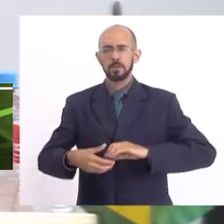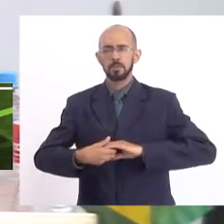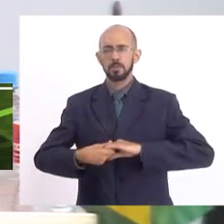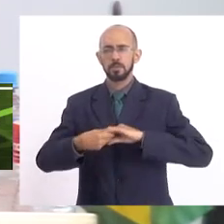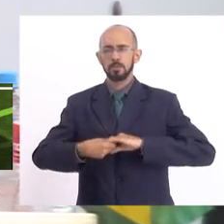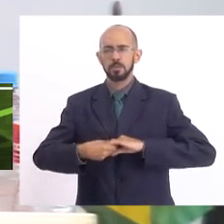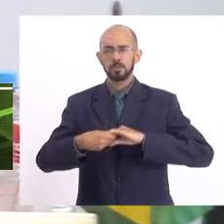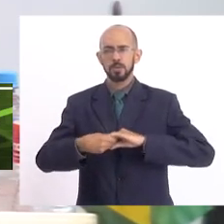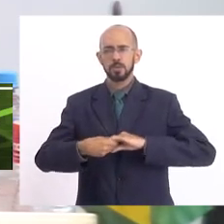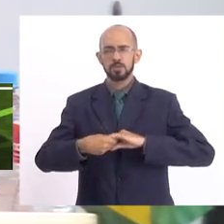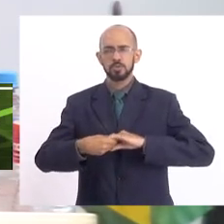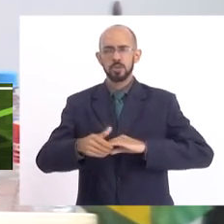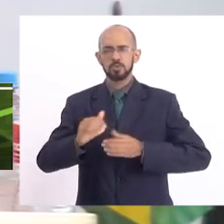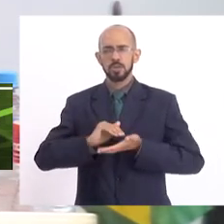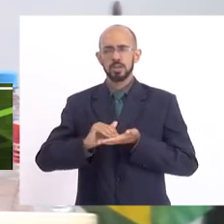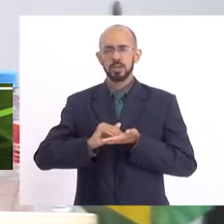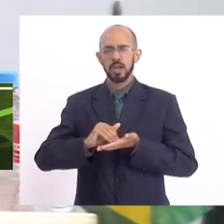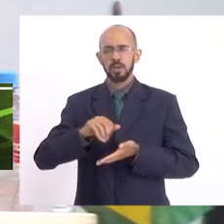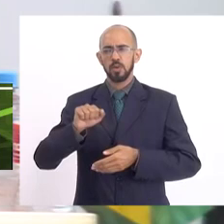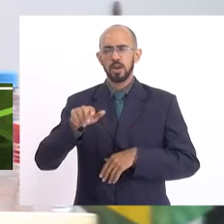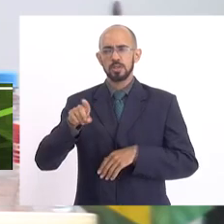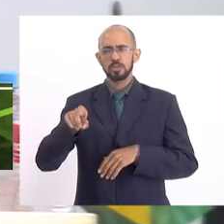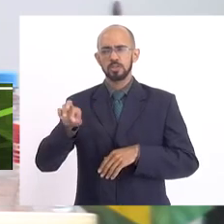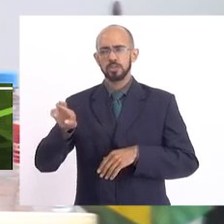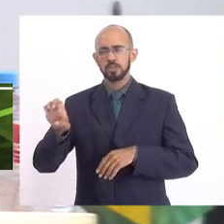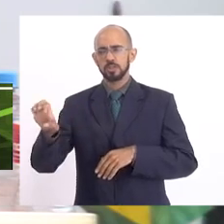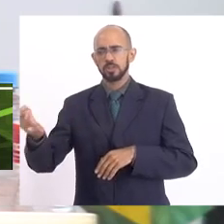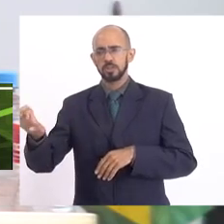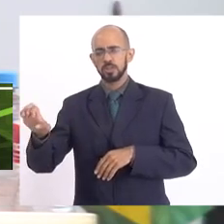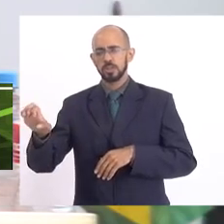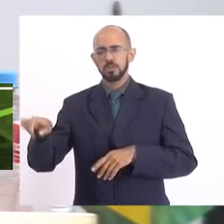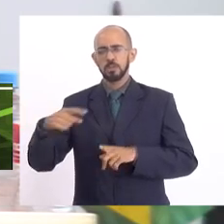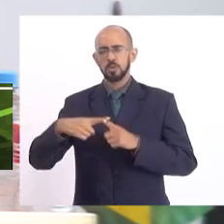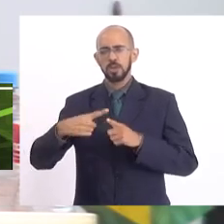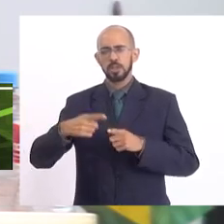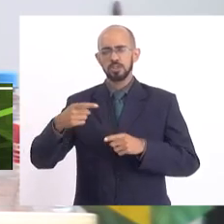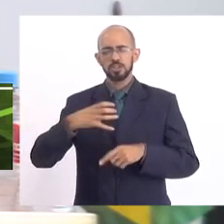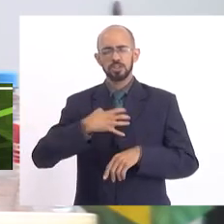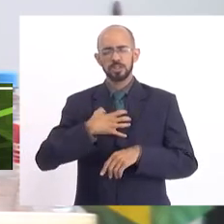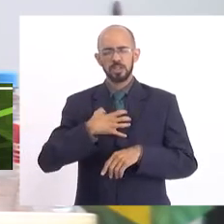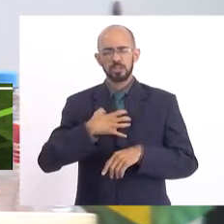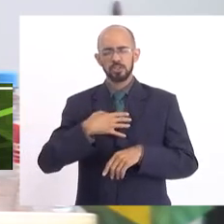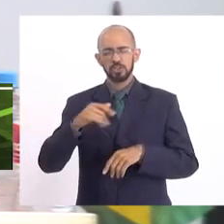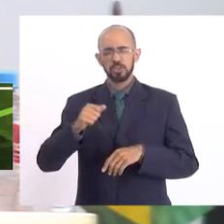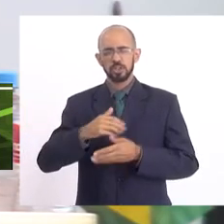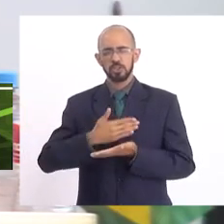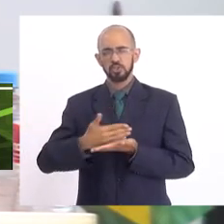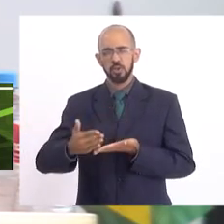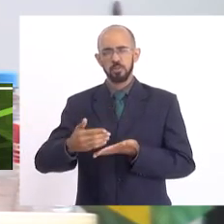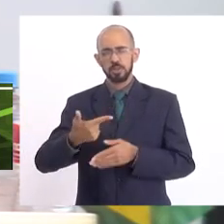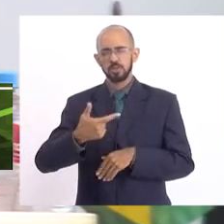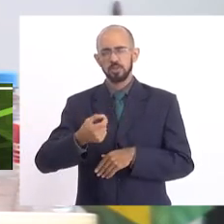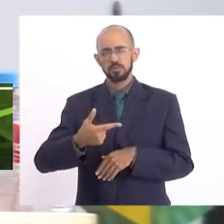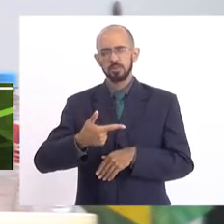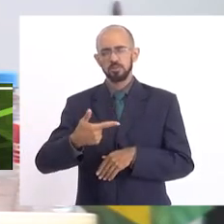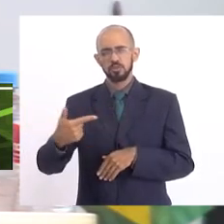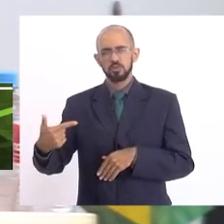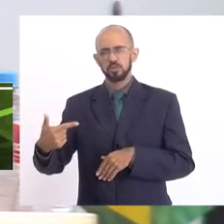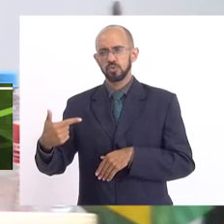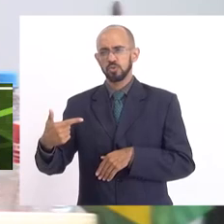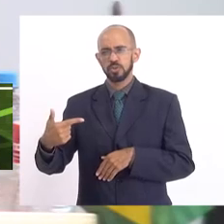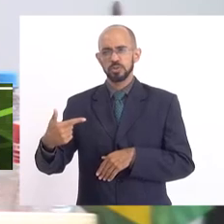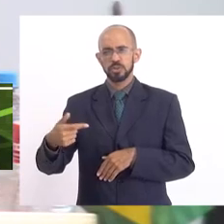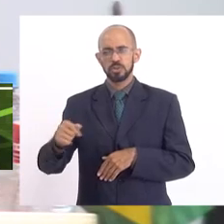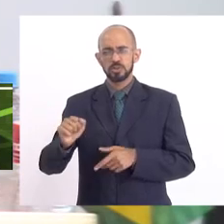Valle, porque a gente sai daqui com a sensação que o Degas inicia o ano, se Deus permitir, com as